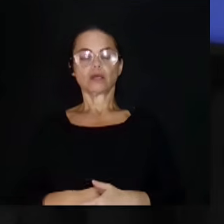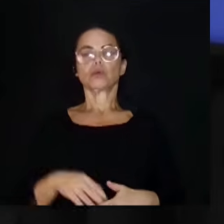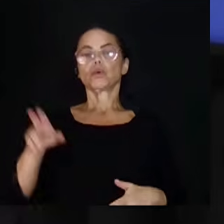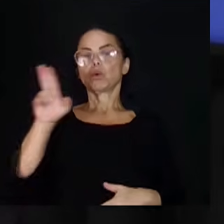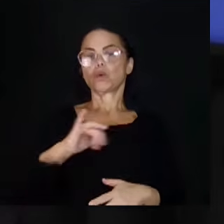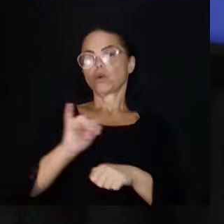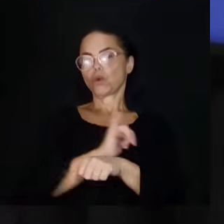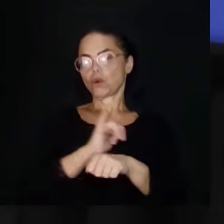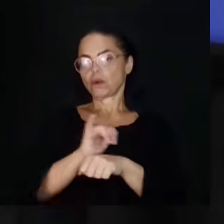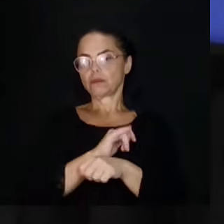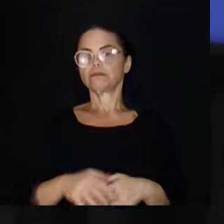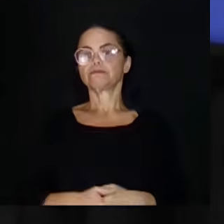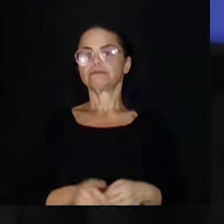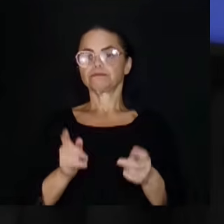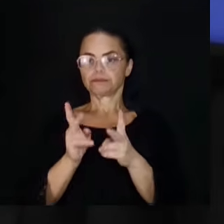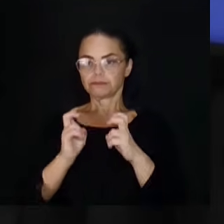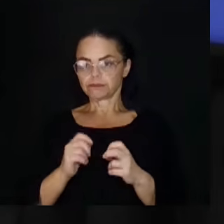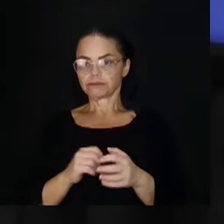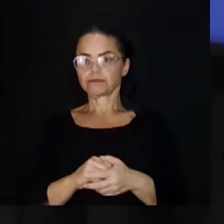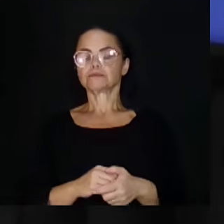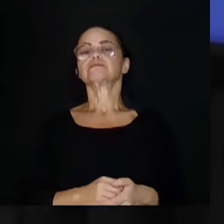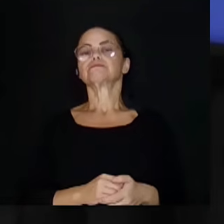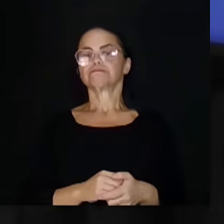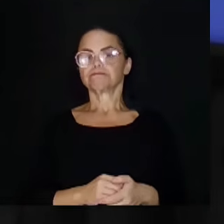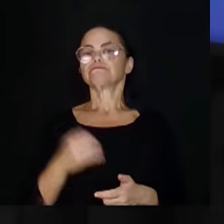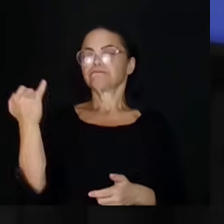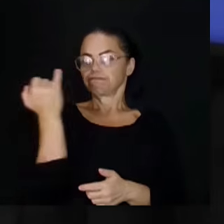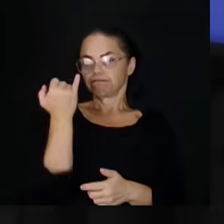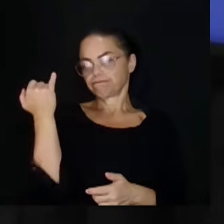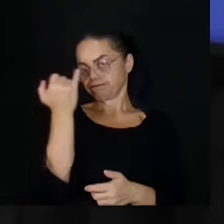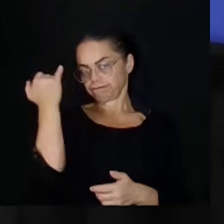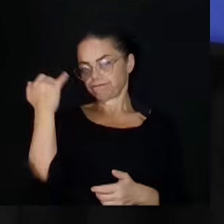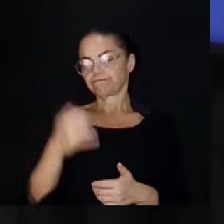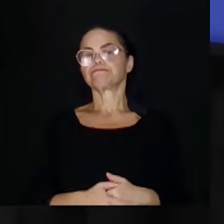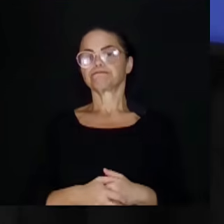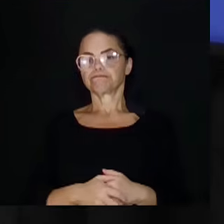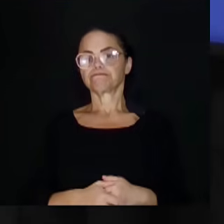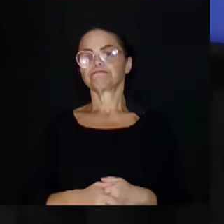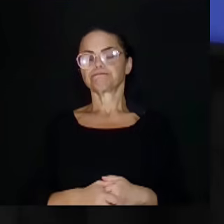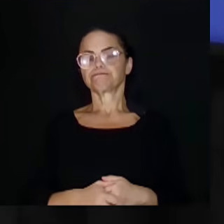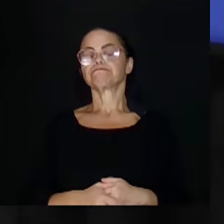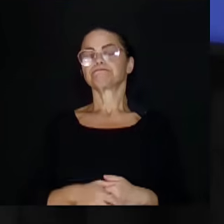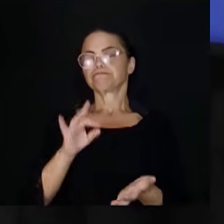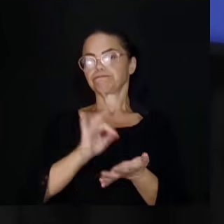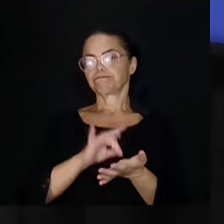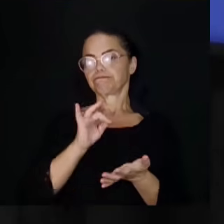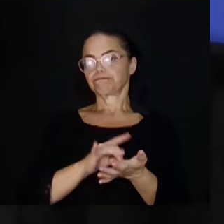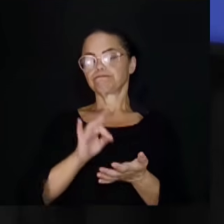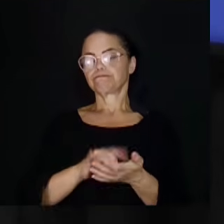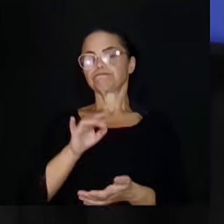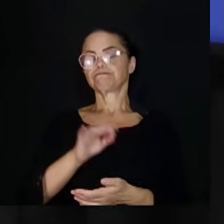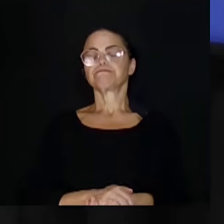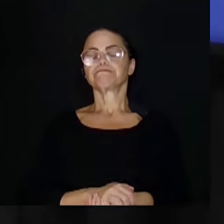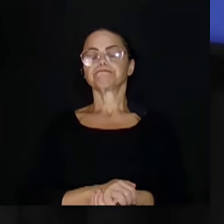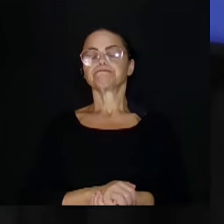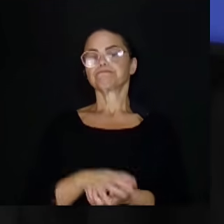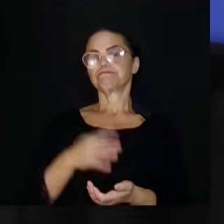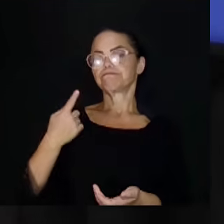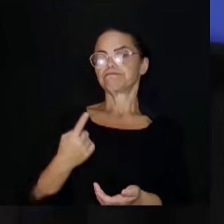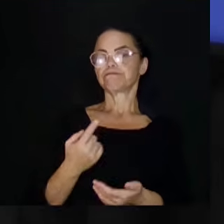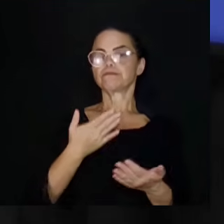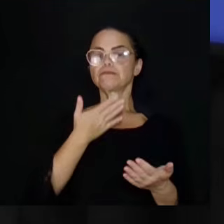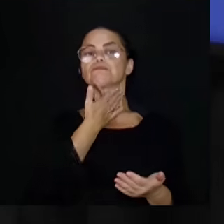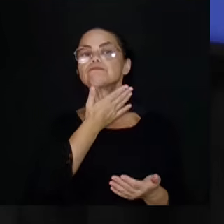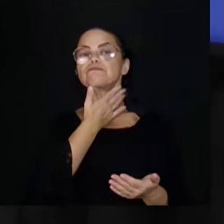percebeu que são mais importantes. Sim, né? Mais importante. Exatamente. Ô, Tereza, no nosso papo de bastidores,